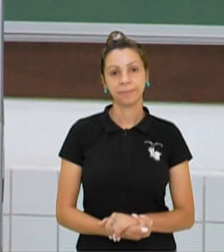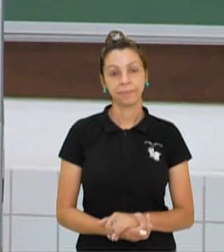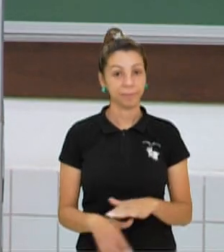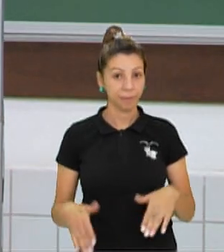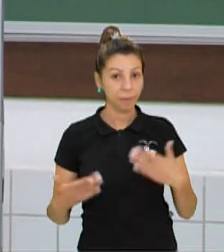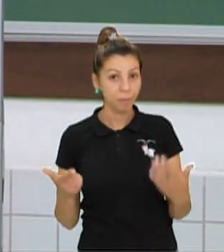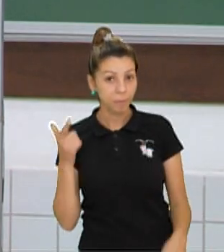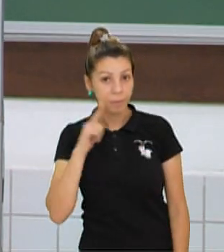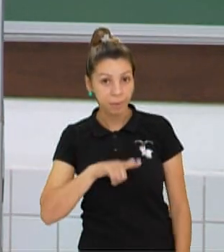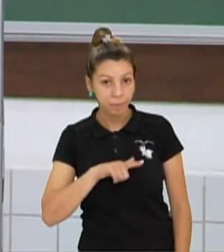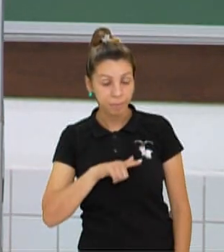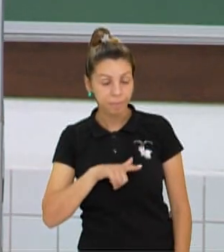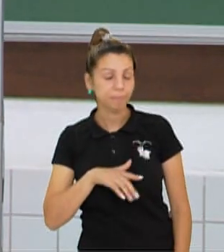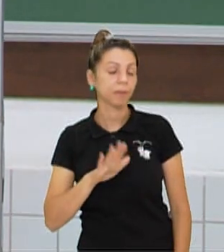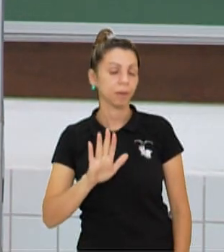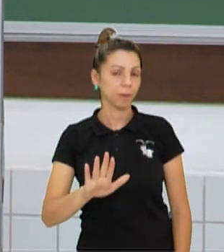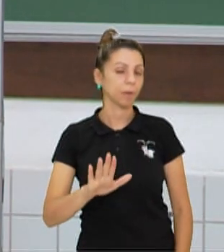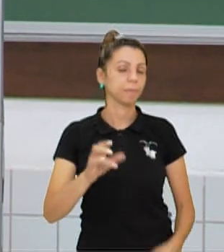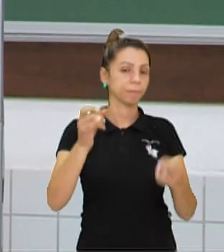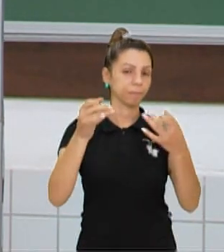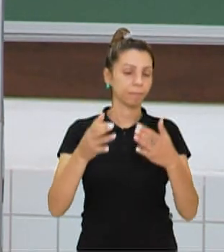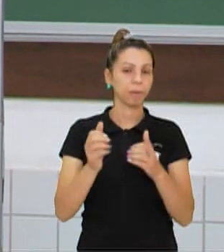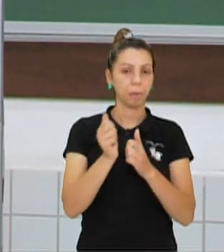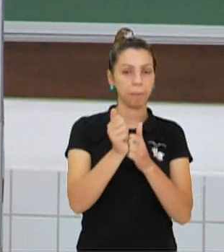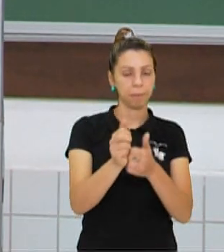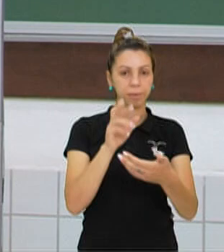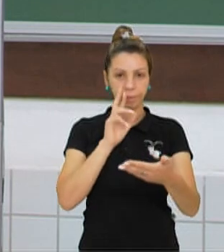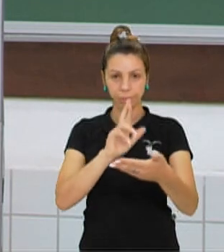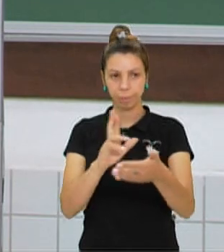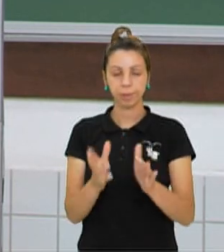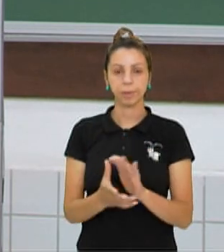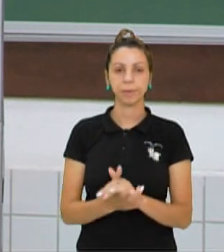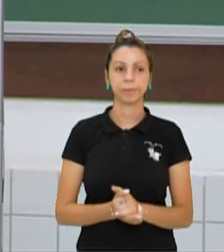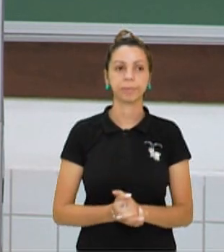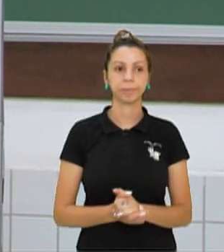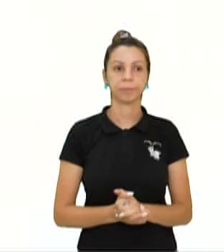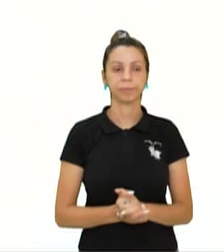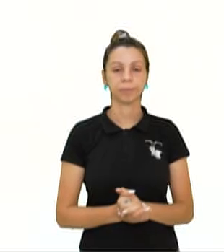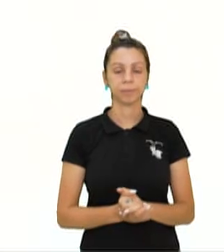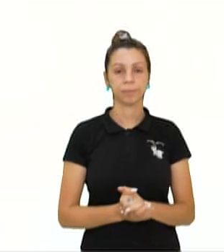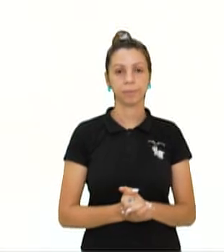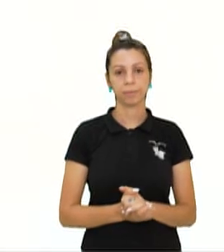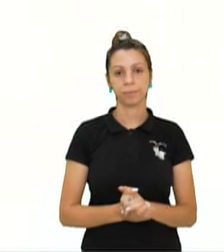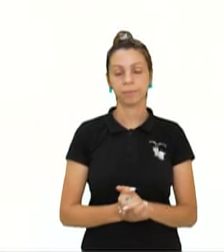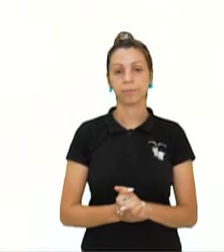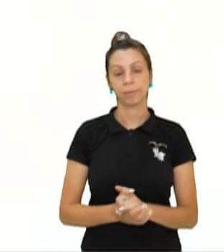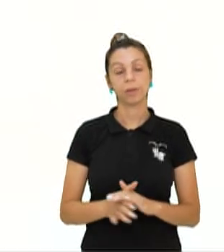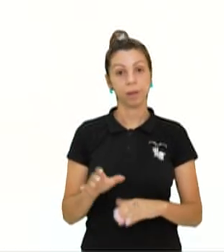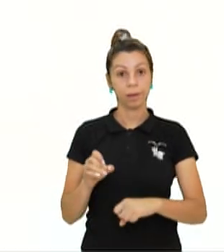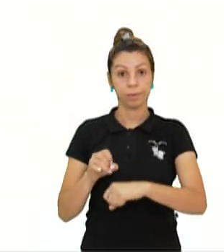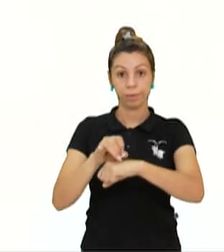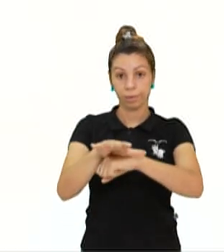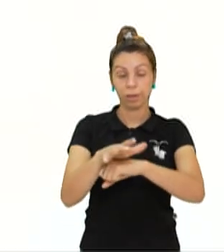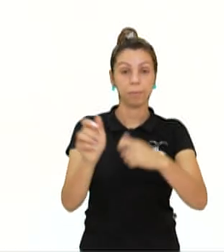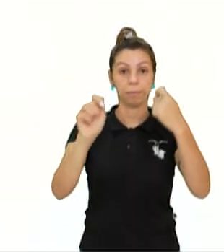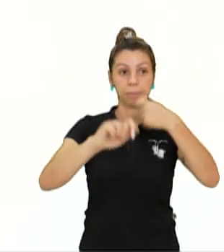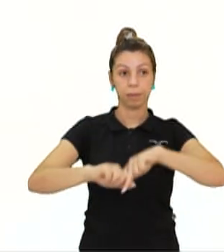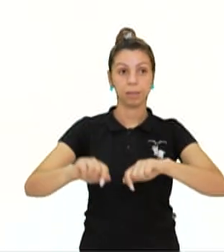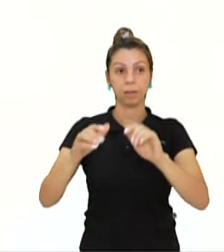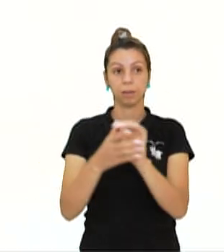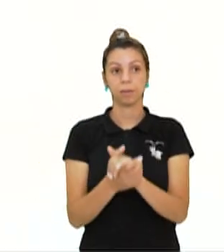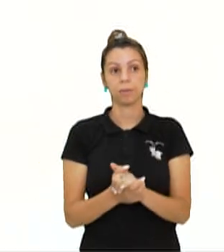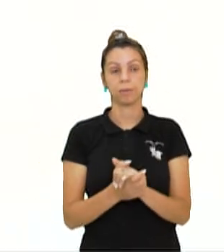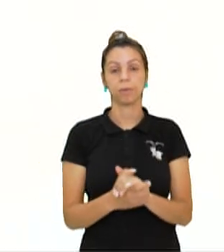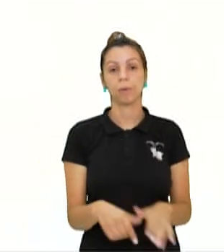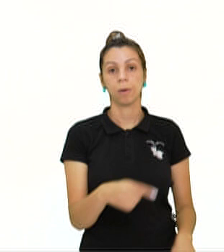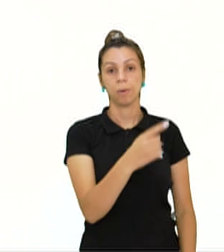E aí, conseguiram? Veja só, acompanhe comigo aqui na resolução. Tá lá, né? Como eu disse para vocês, nós temos que 1 metro cúbico, ou seja, o